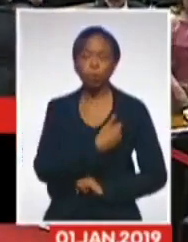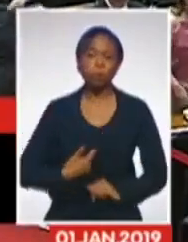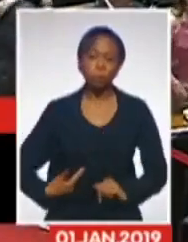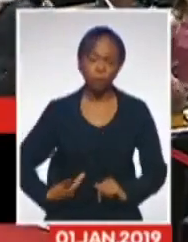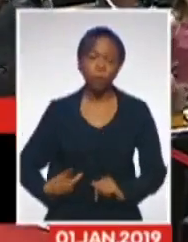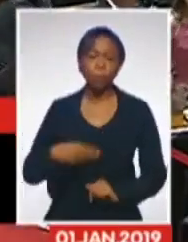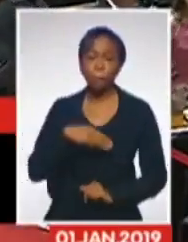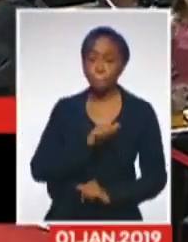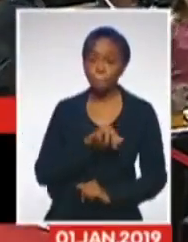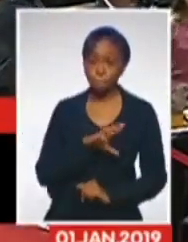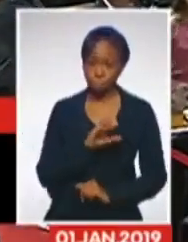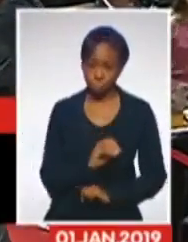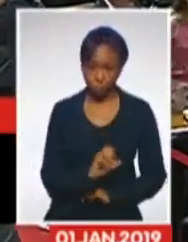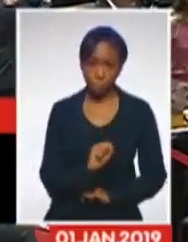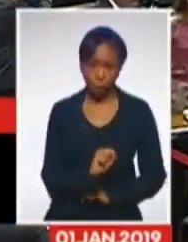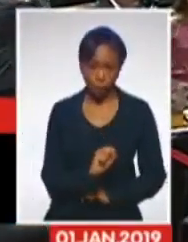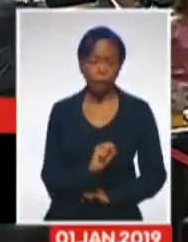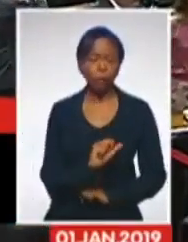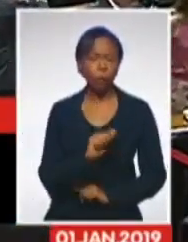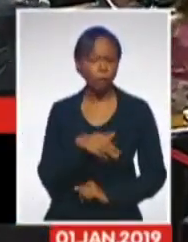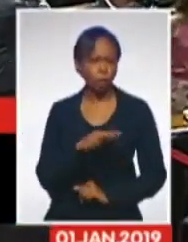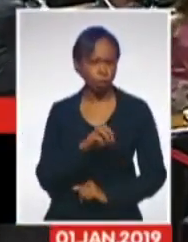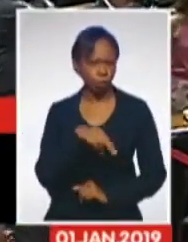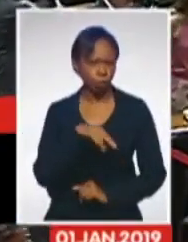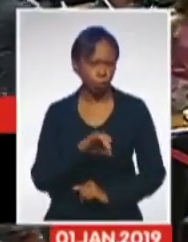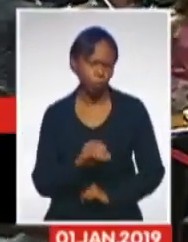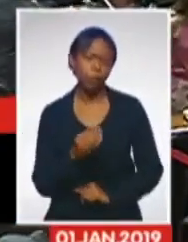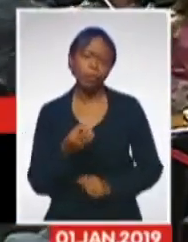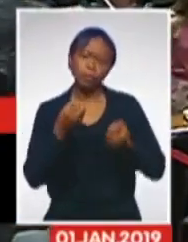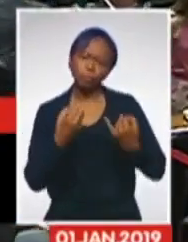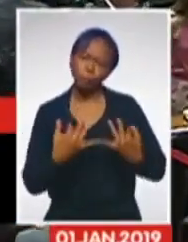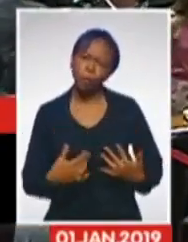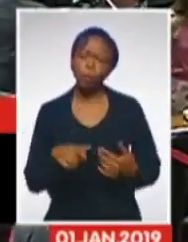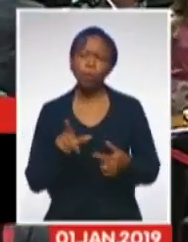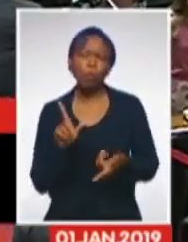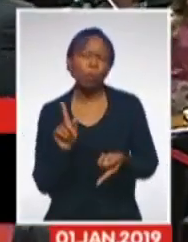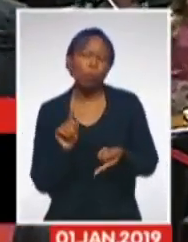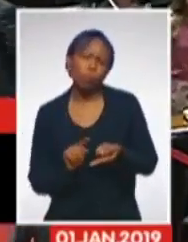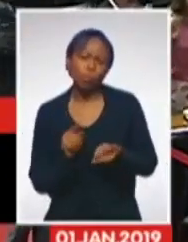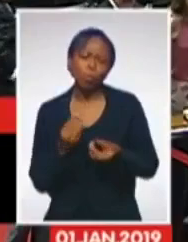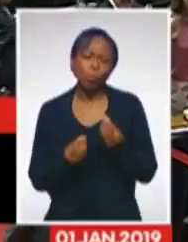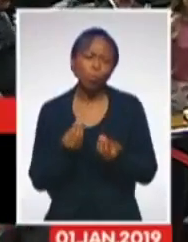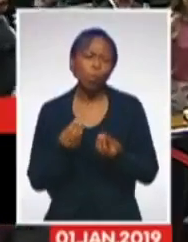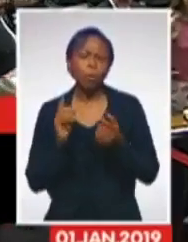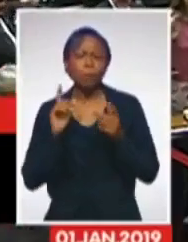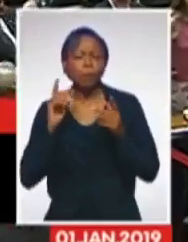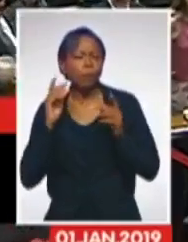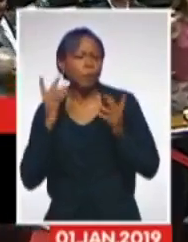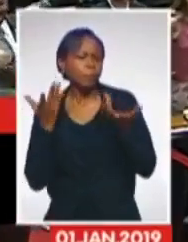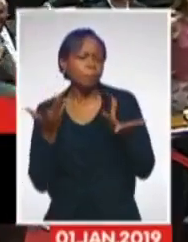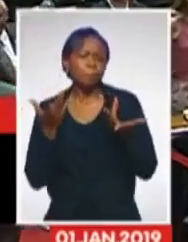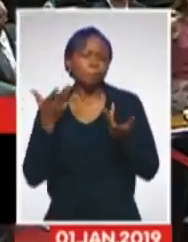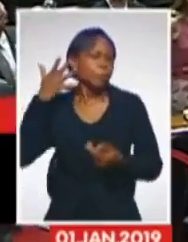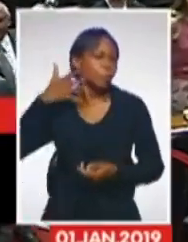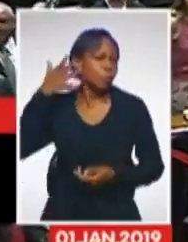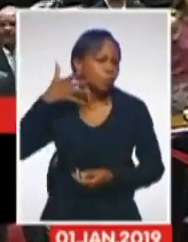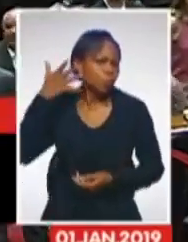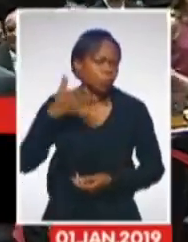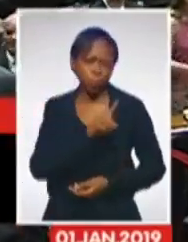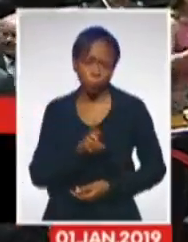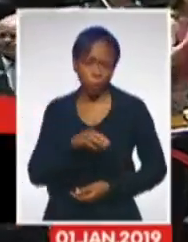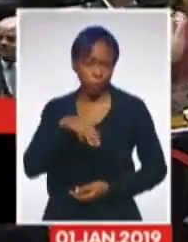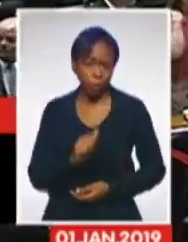está aqui do meu lado, a gente vai comentar um pouquinho do discurso do Zema que aconteceu agora há pouco, né? Um discurso de austeridade, um discurso